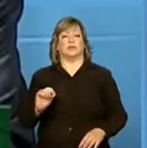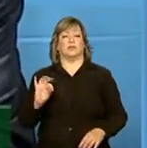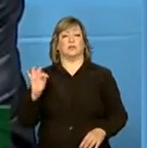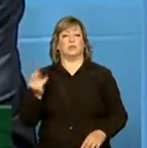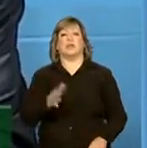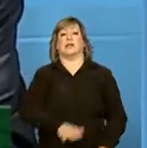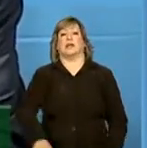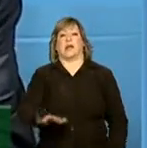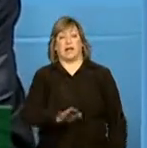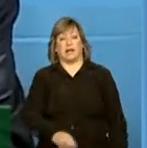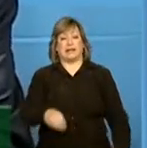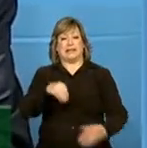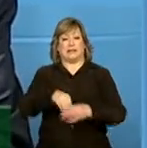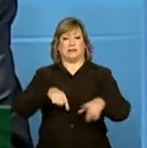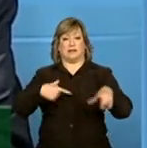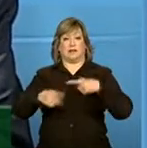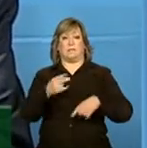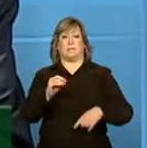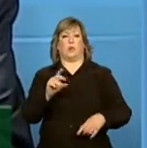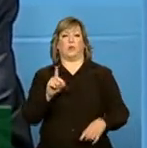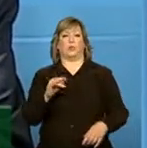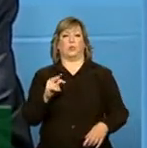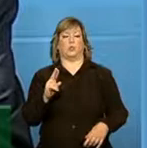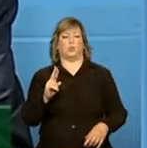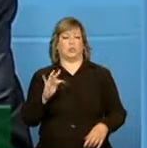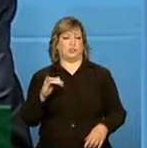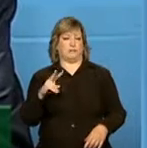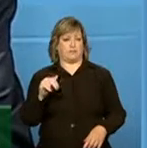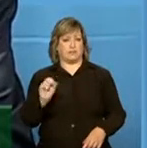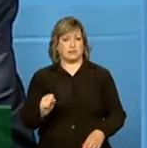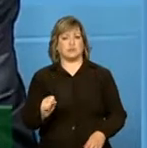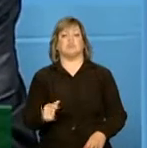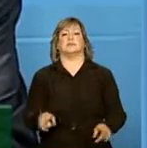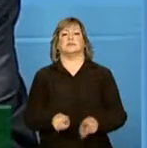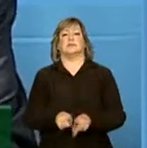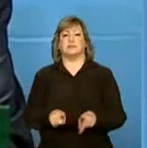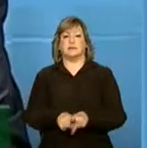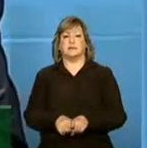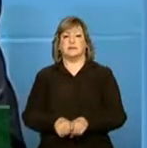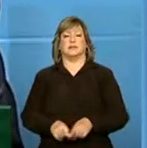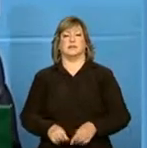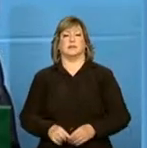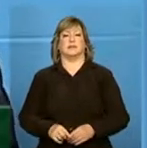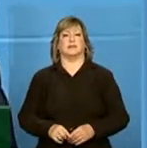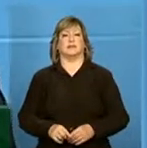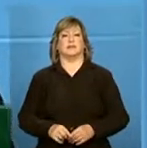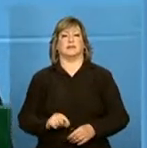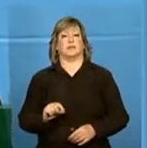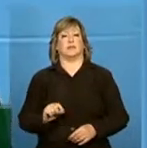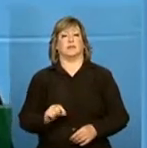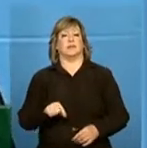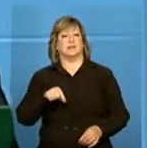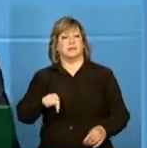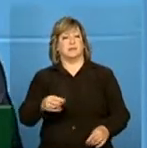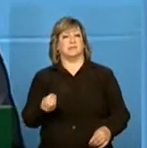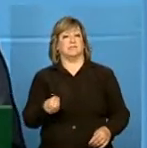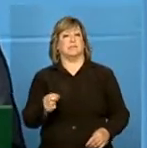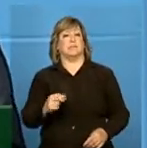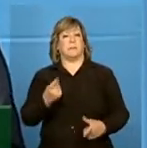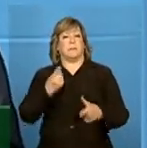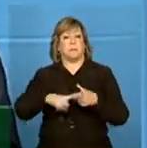das crianças nas atividades produtivas. Vemos igualmente um sério inimigo de todos